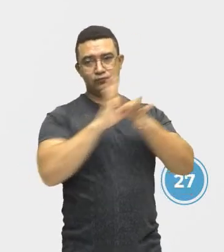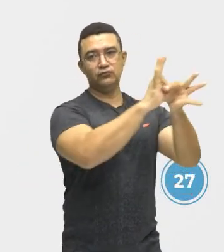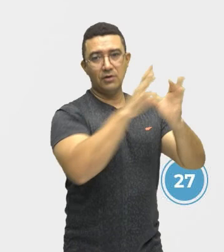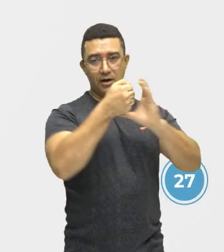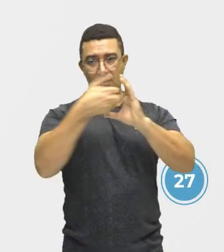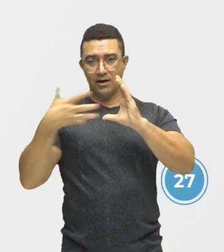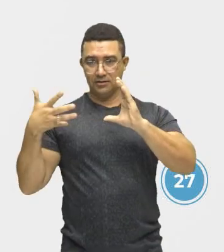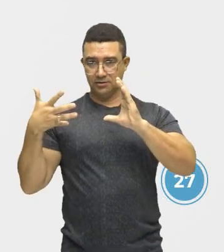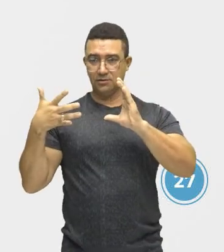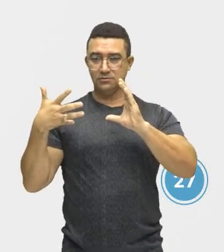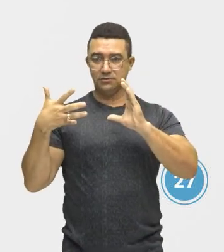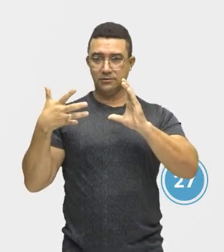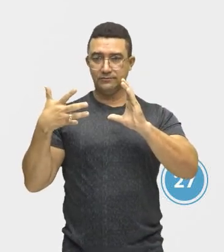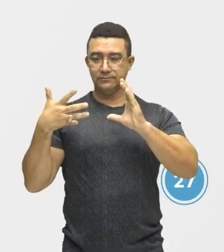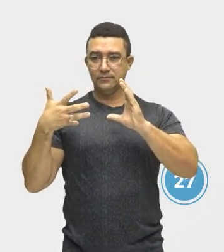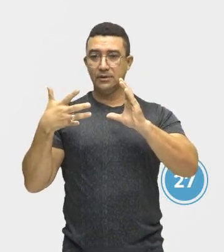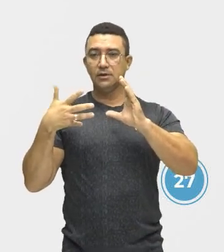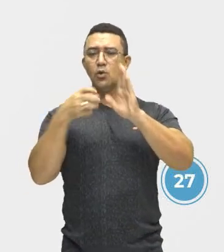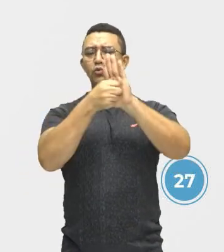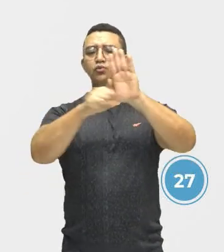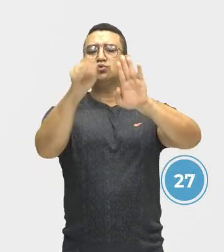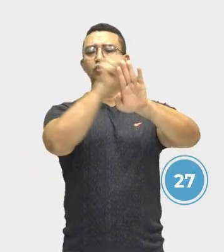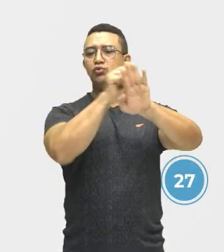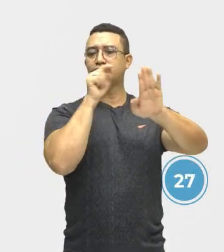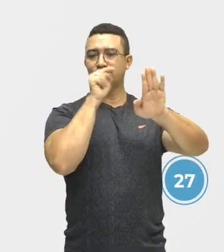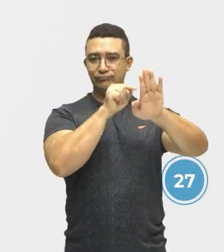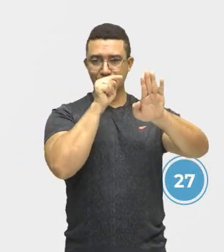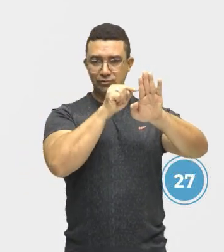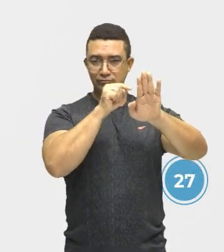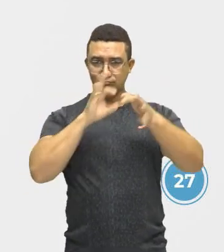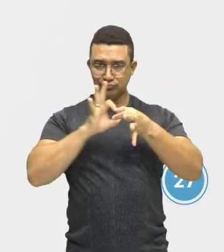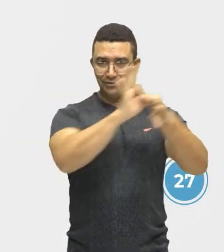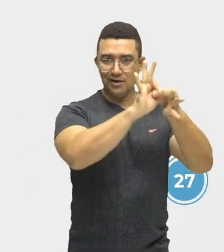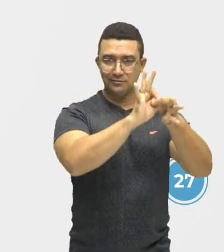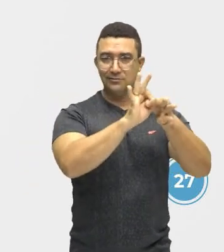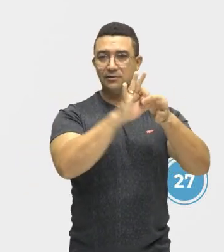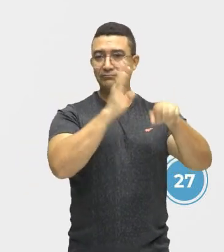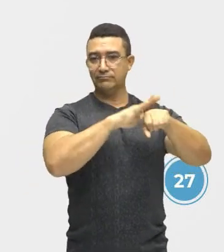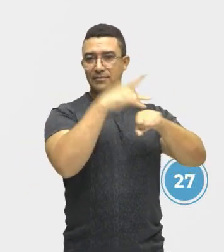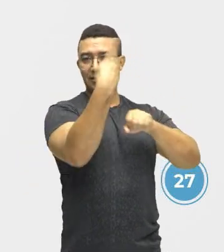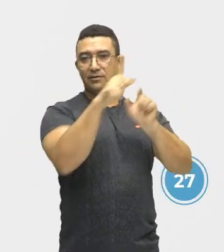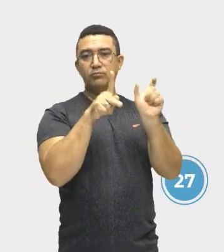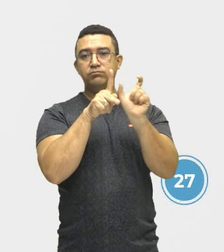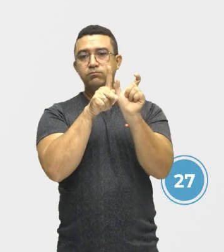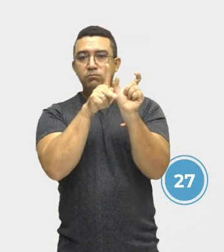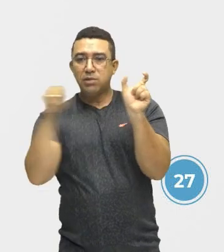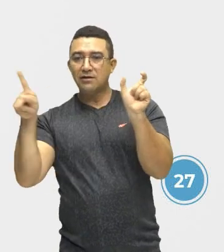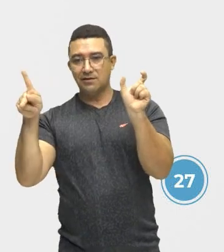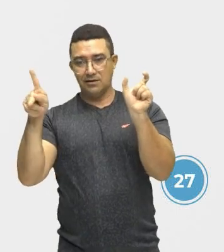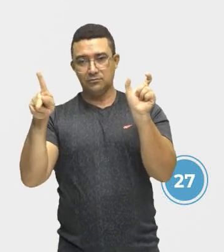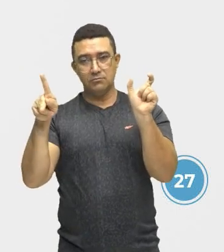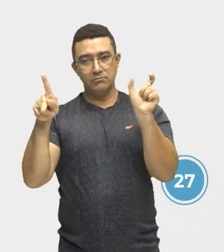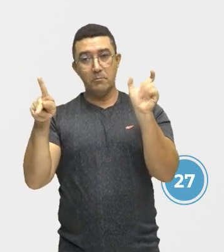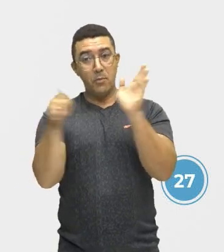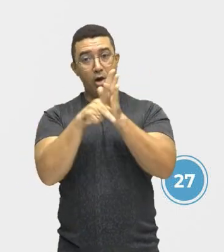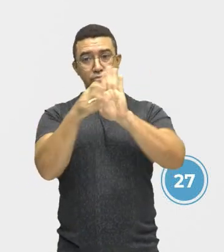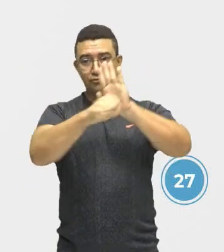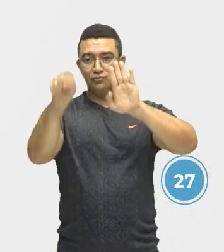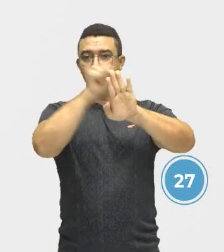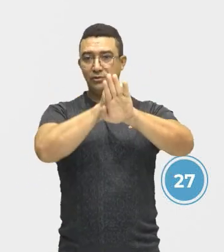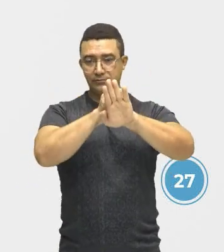ligar o sujeito à sua, ao seu predicativo do sujeito. Muito bem, principal,